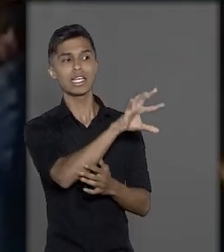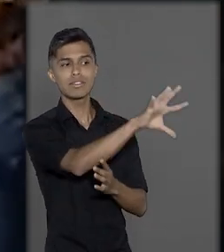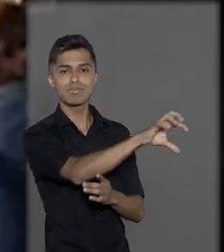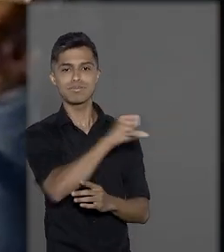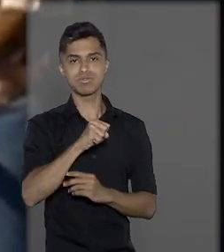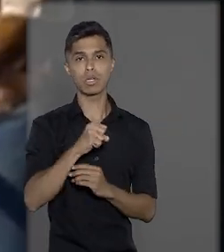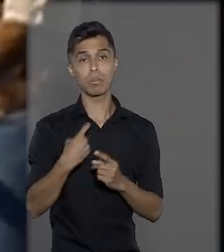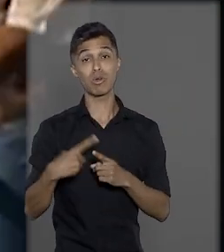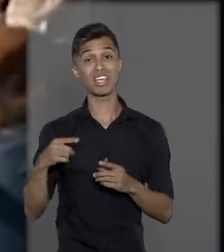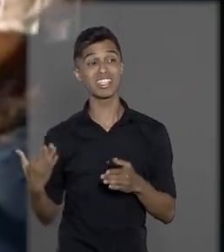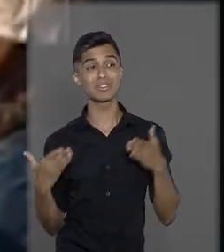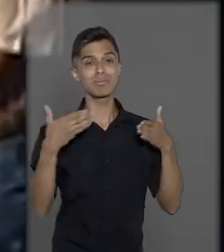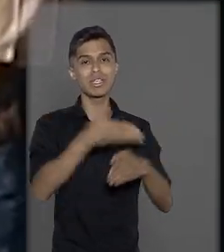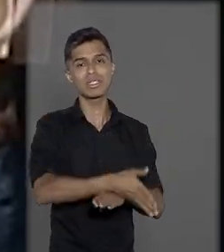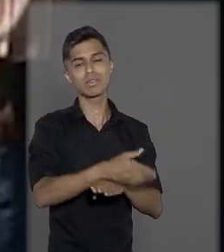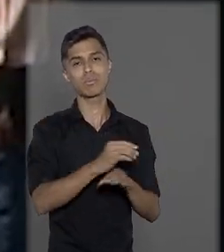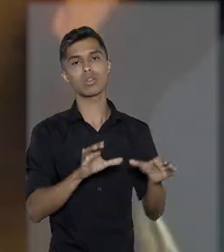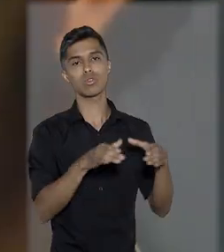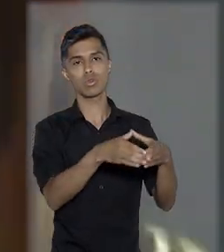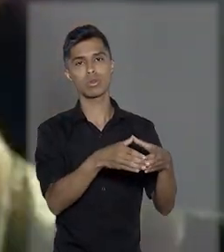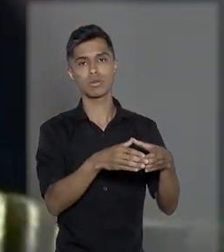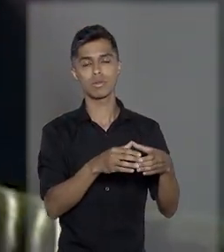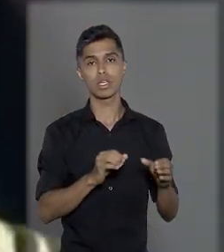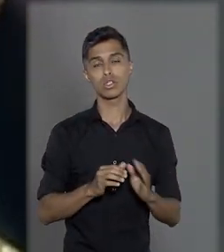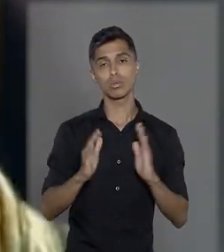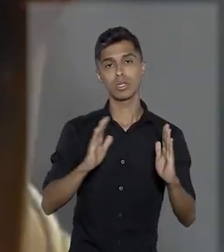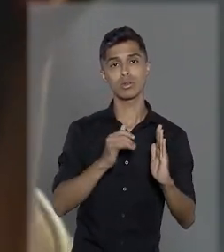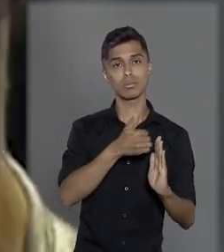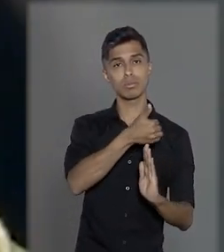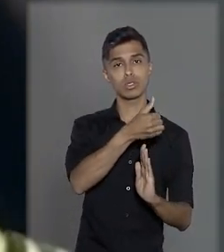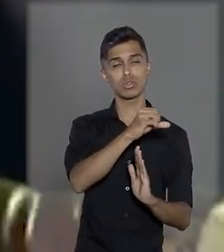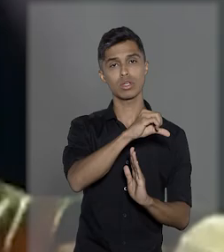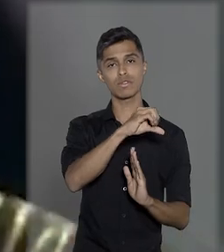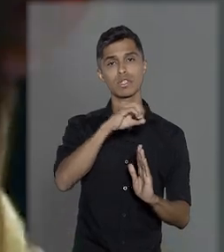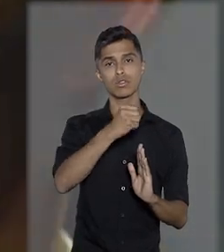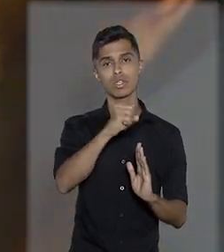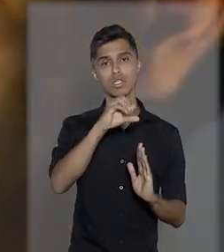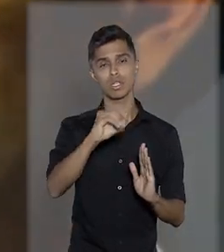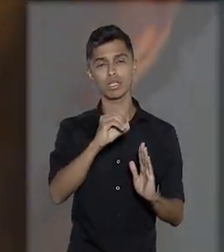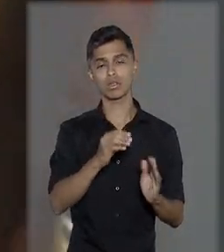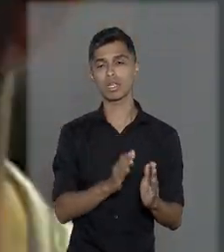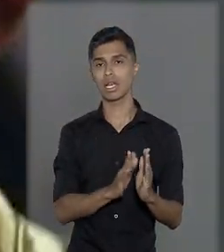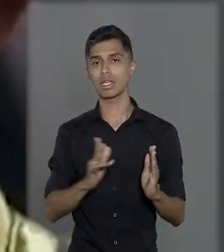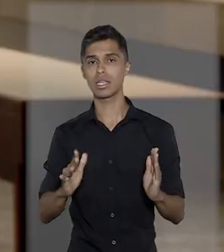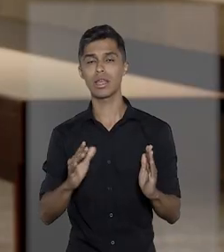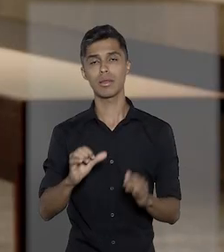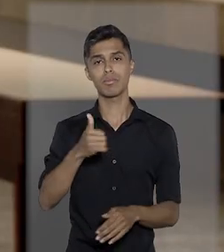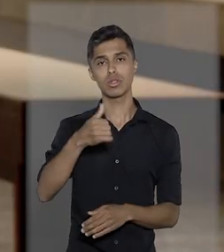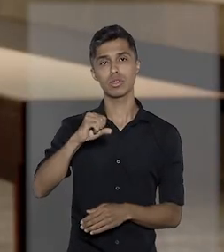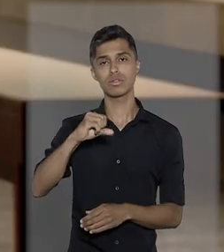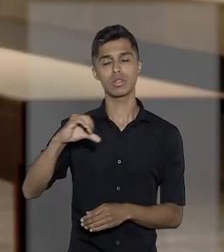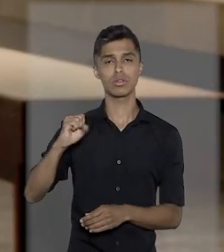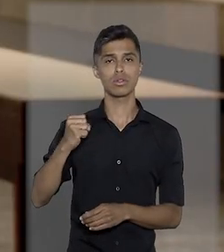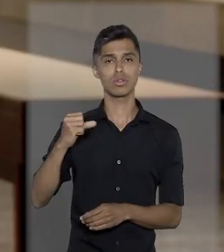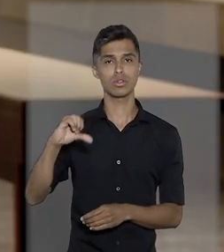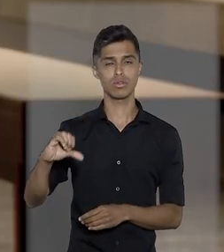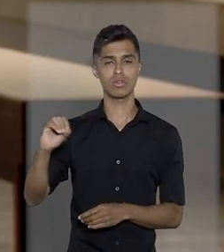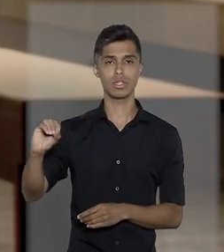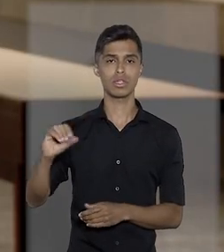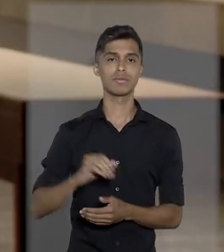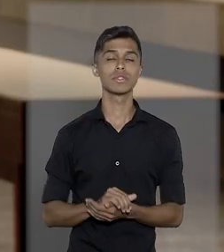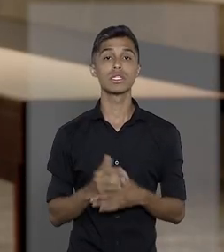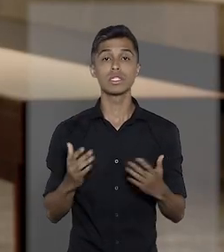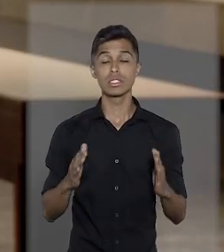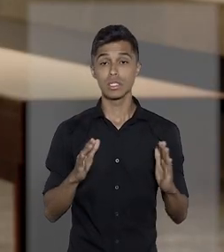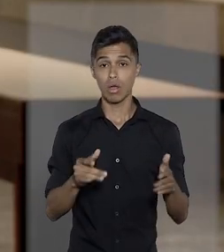parceria com o cantor e compositor Renato Russo entre 1980 e 1990 na origem do caso a